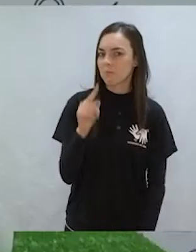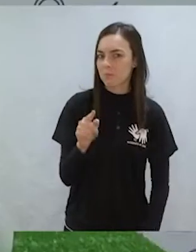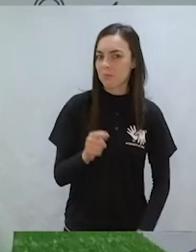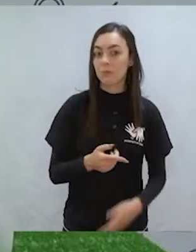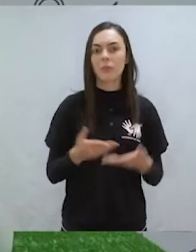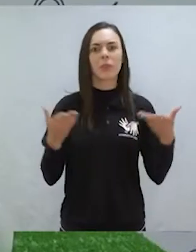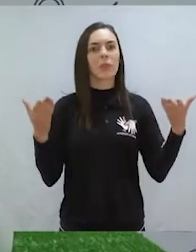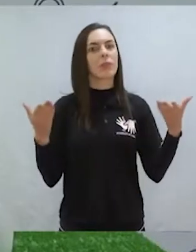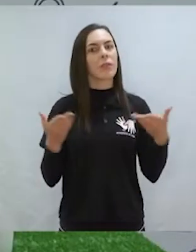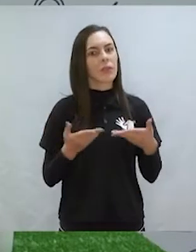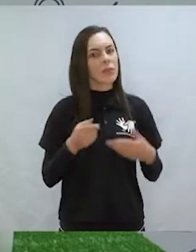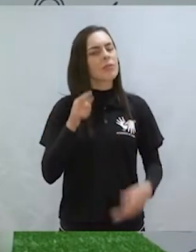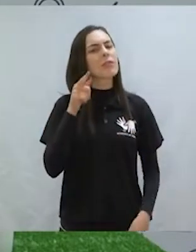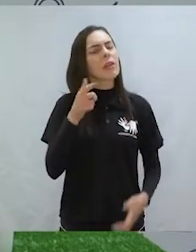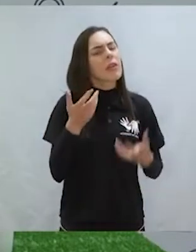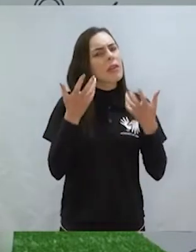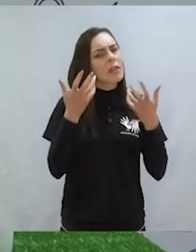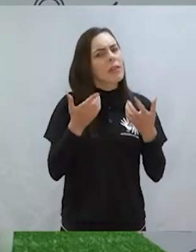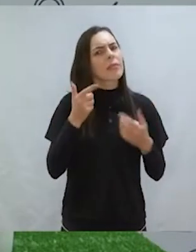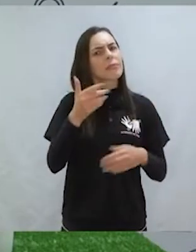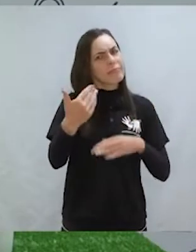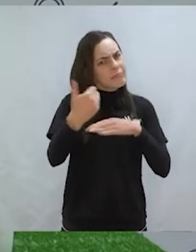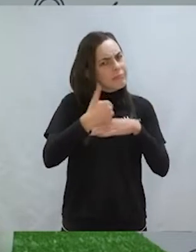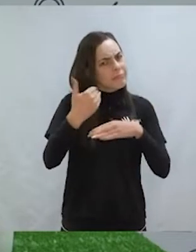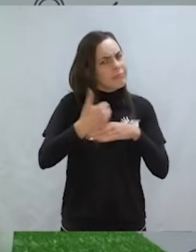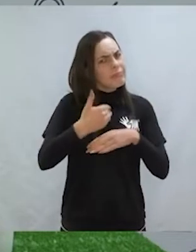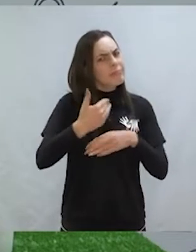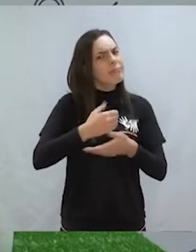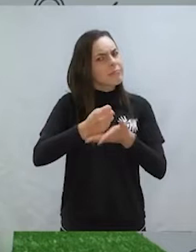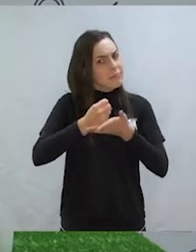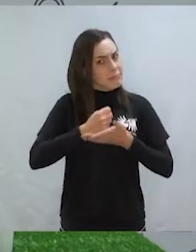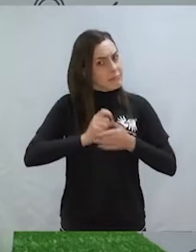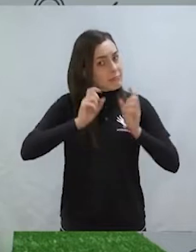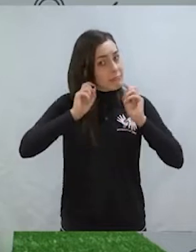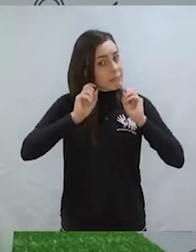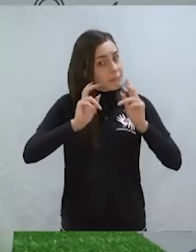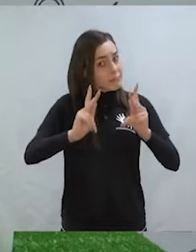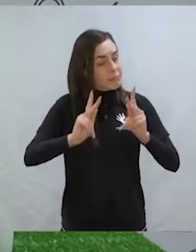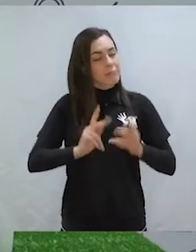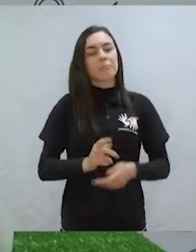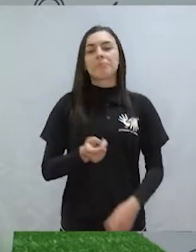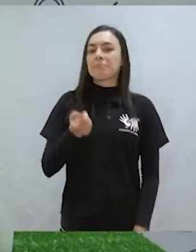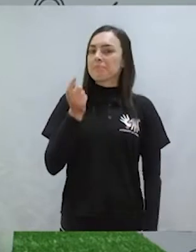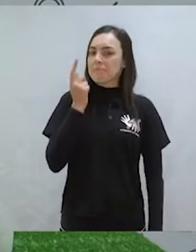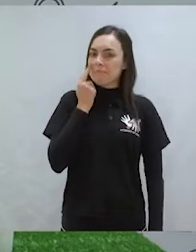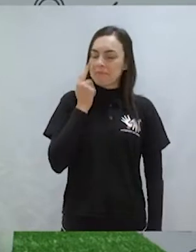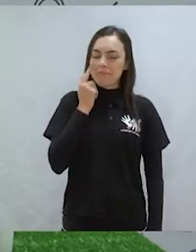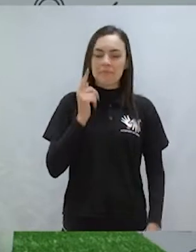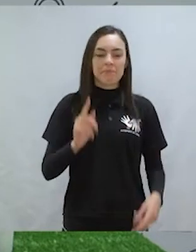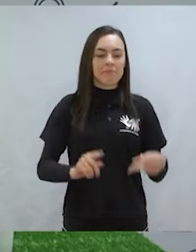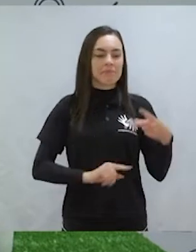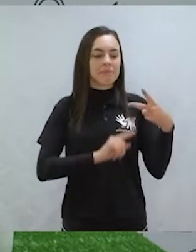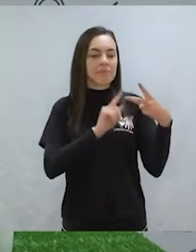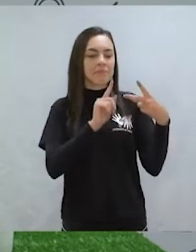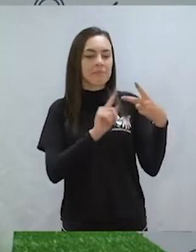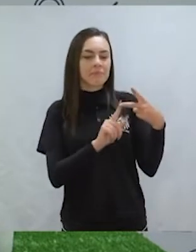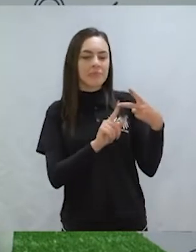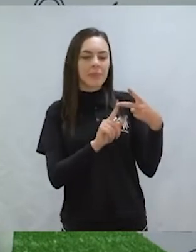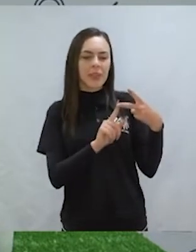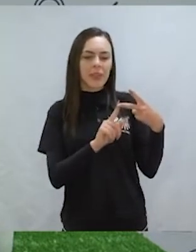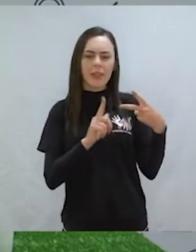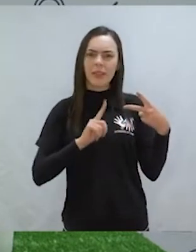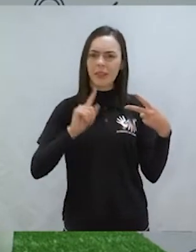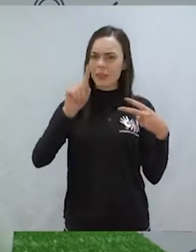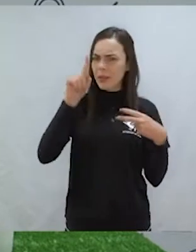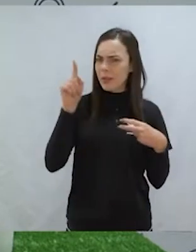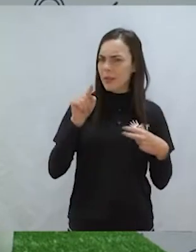E hoje eu quero a participação dos estudantes, ok? Vamos ver. Ah, tem